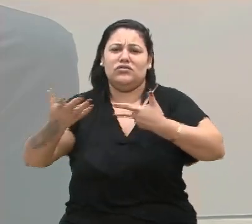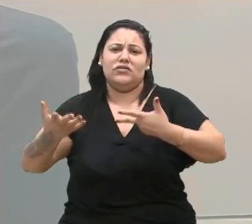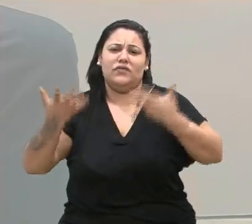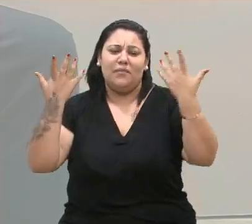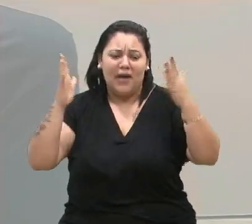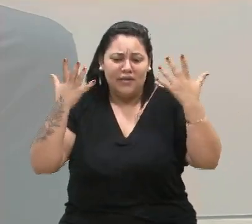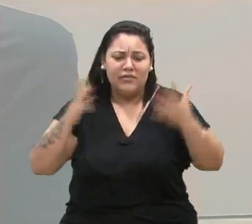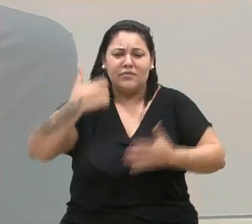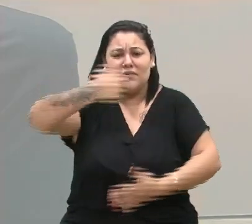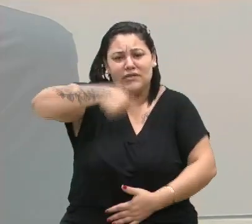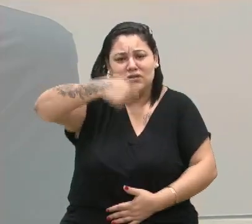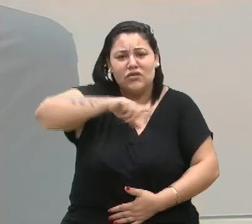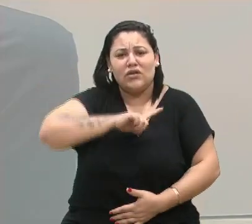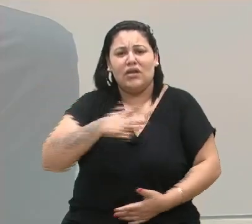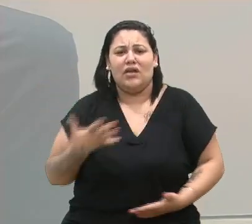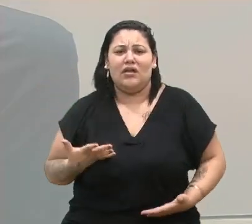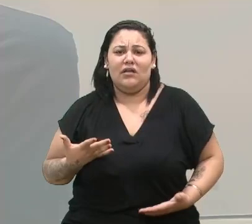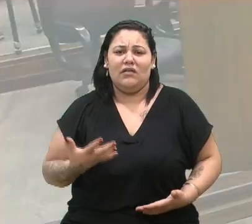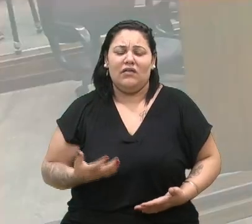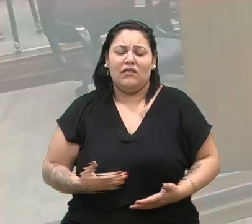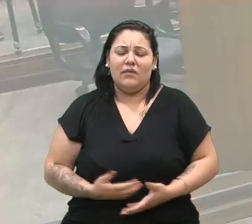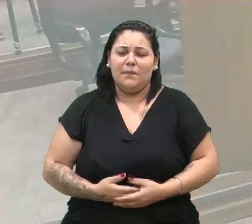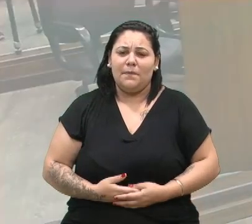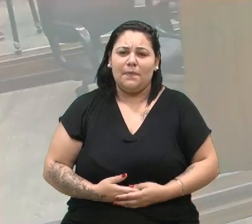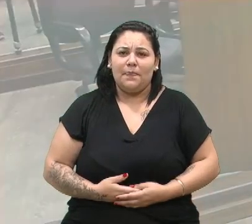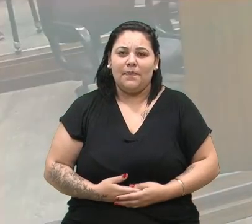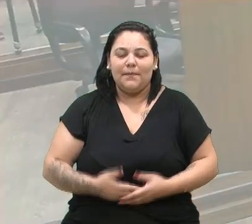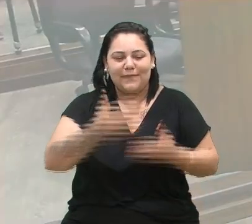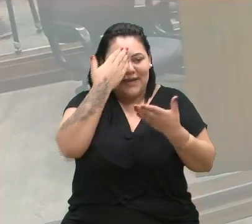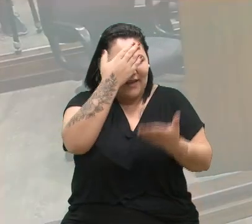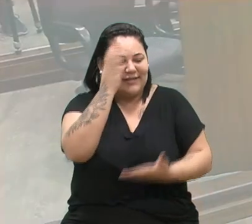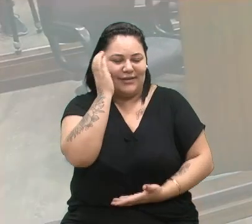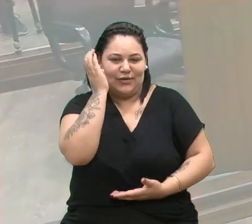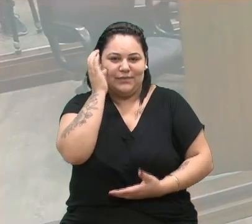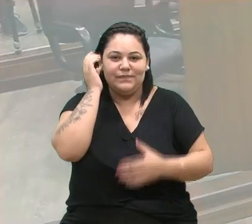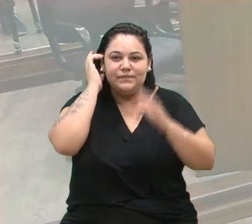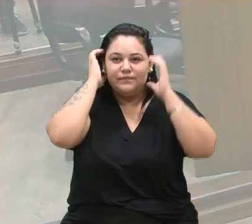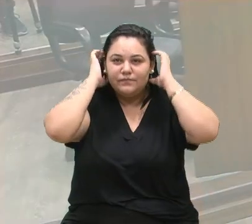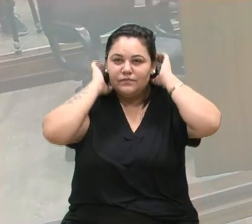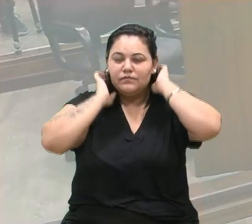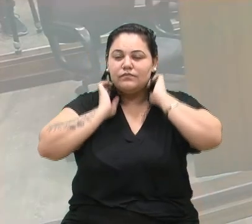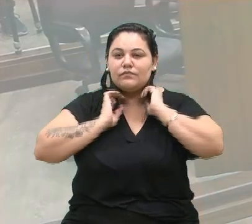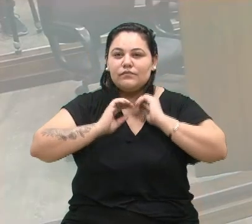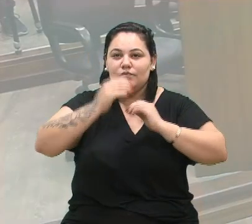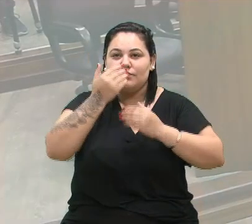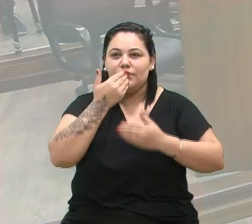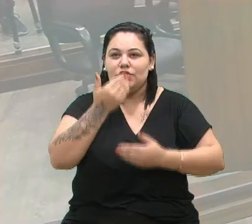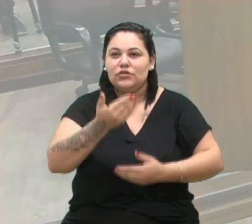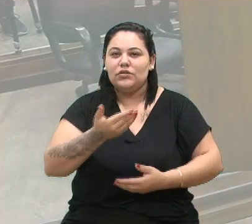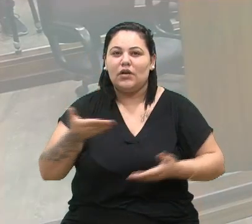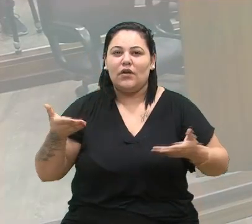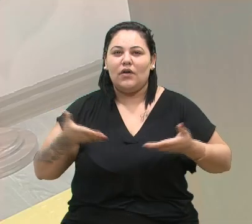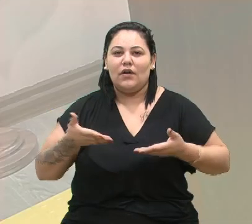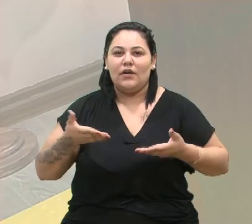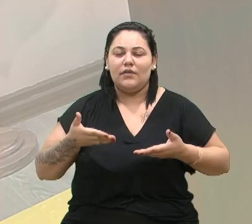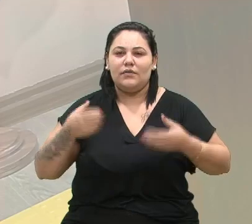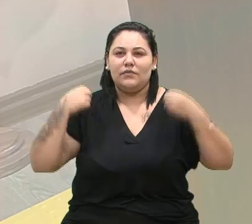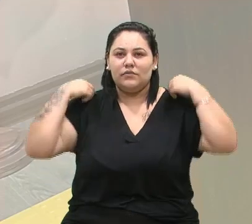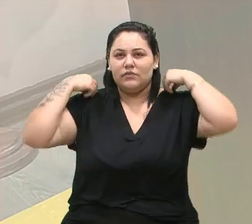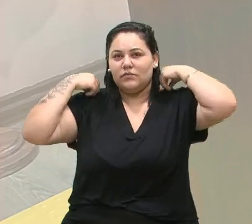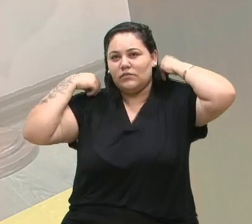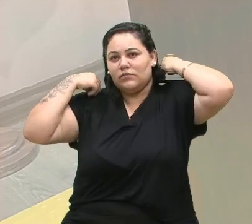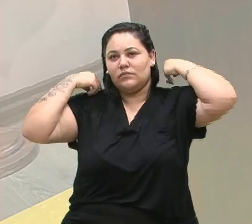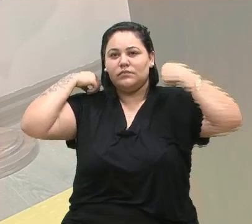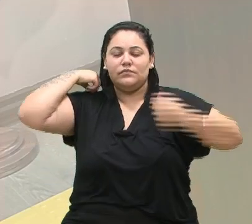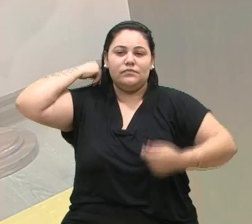Extremamente necessária. Obrigado, colega Cadori. Pediria, por favor, uma declaração de líder